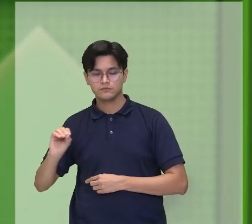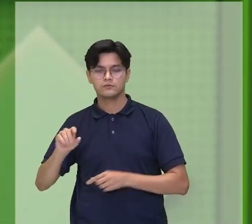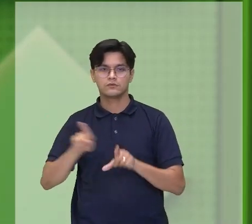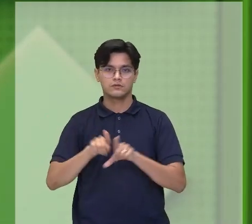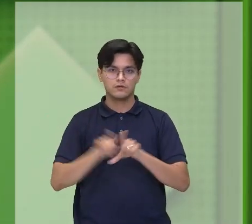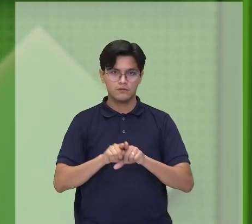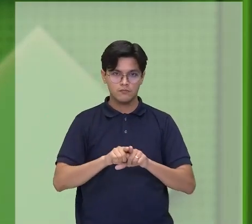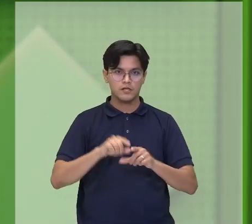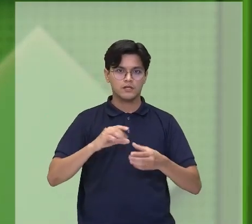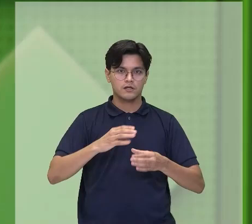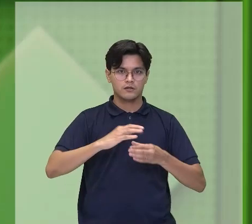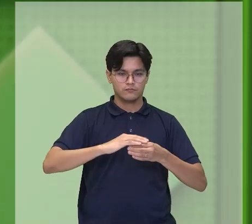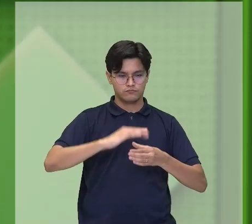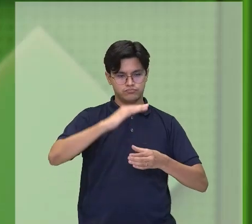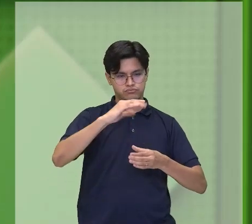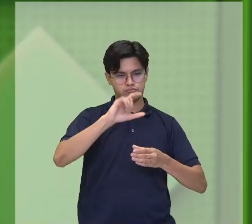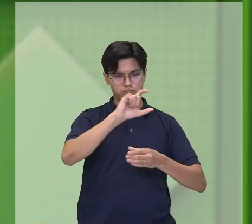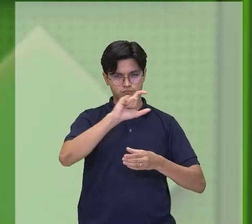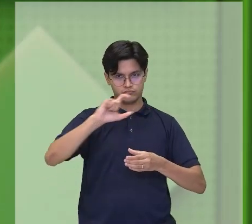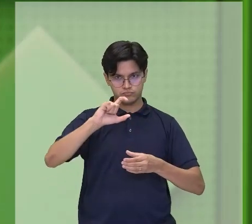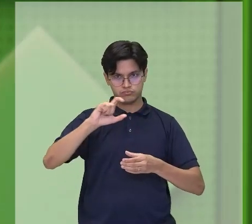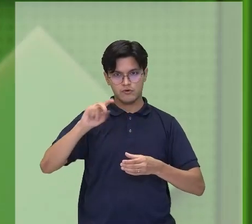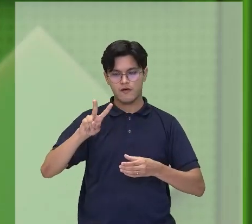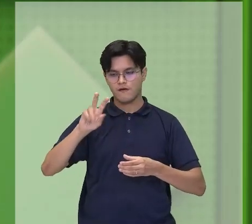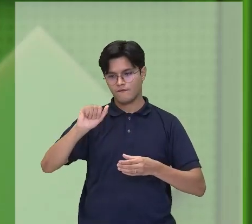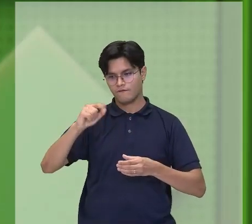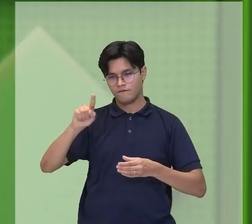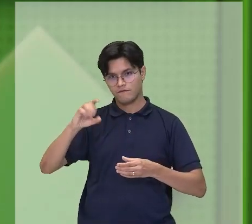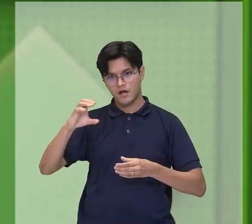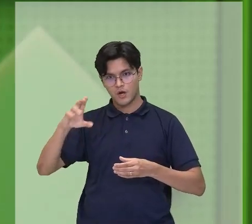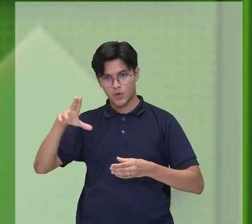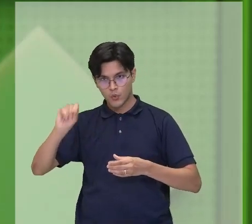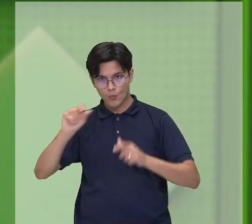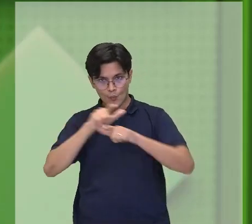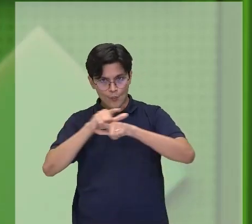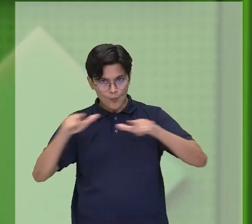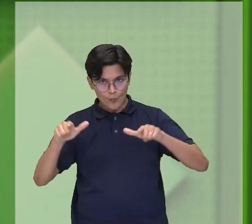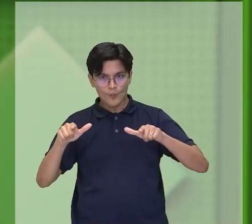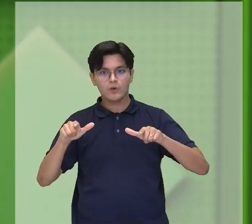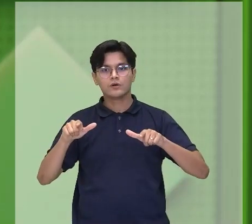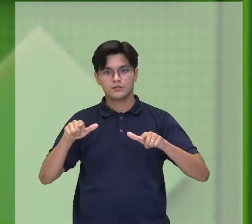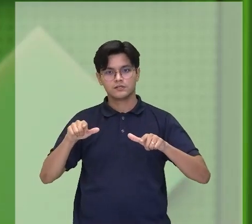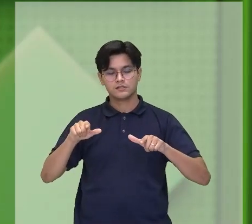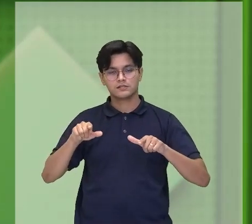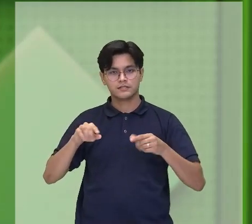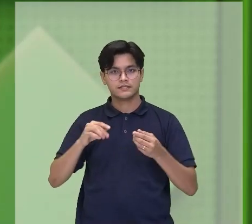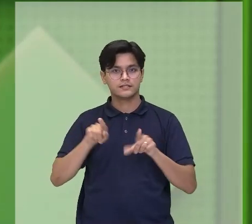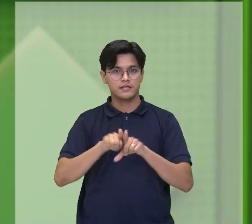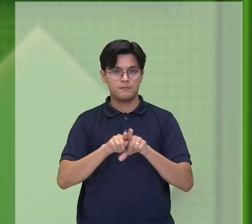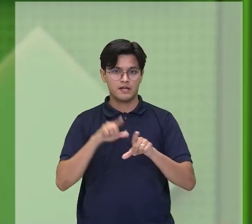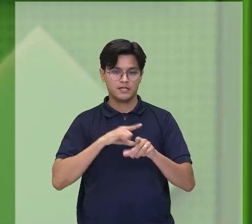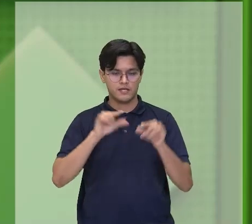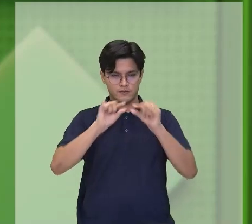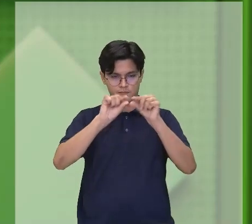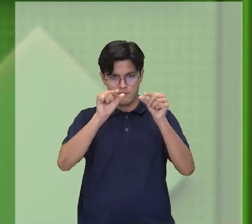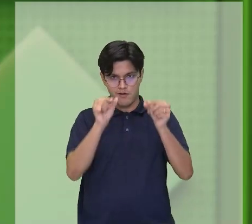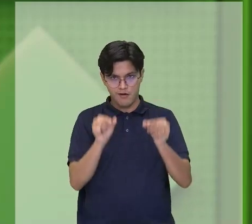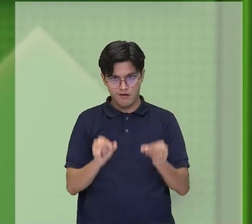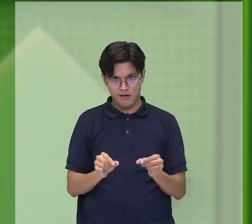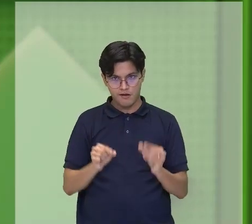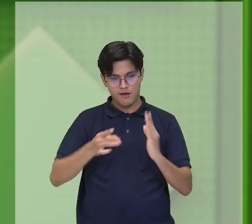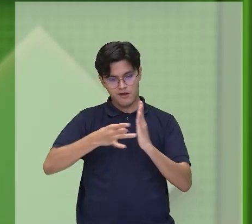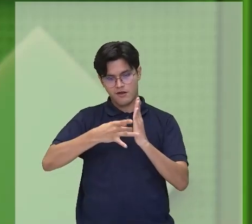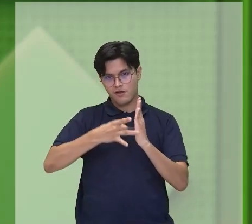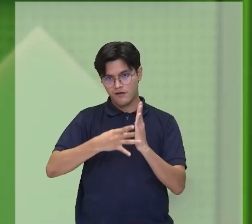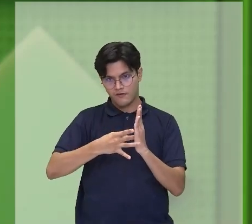também, e a parede de vidro que vai ali evitar a radiação, certo? A